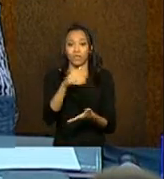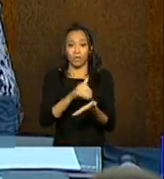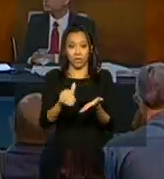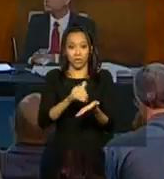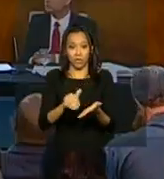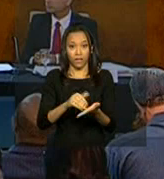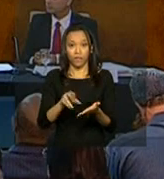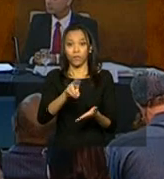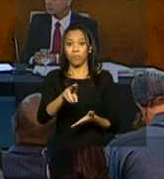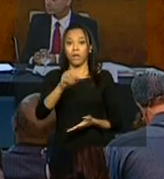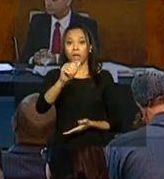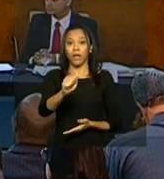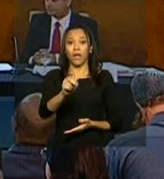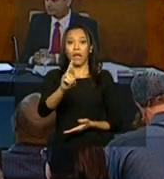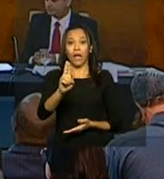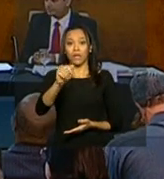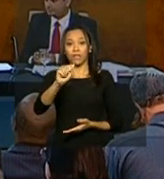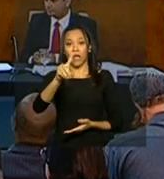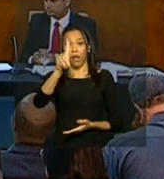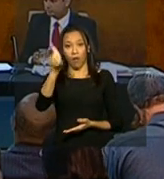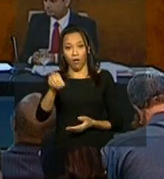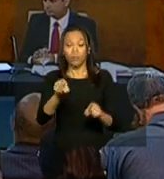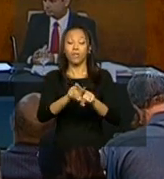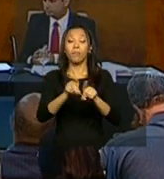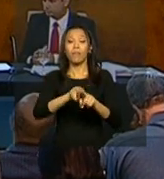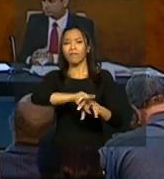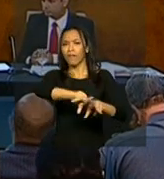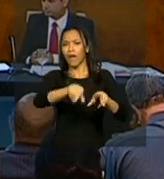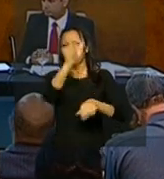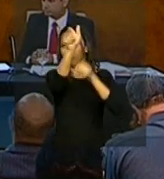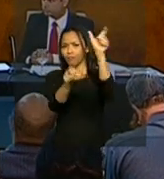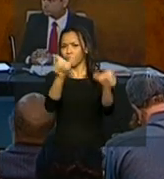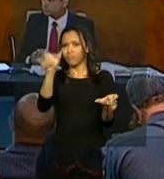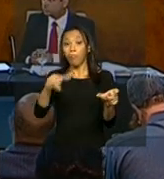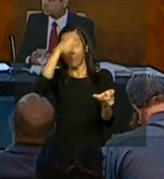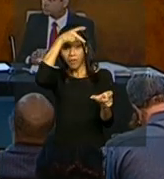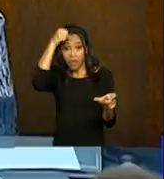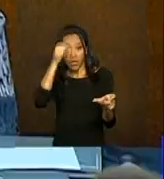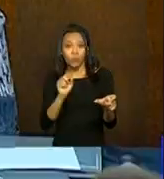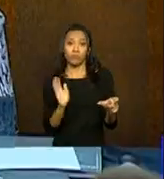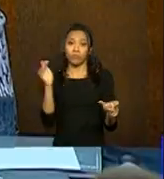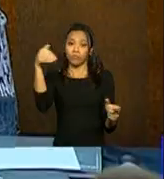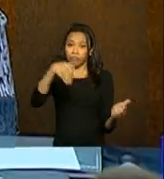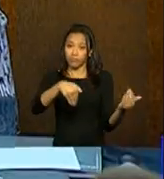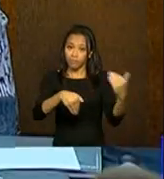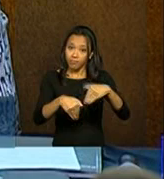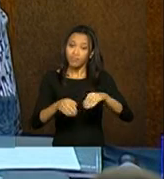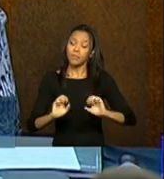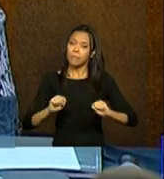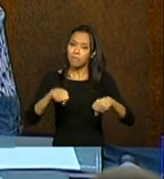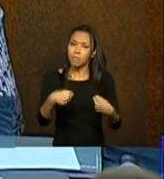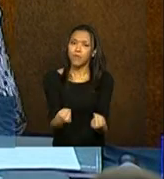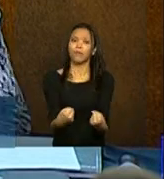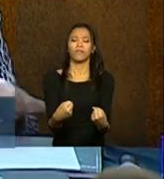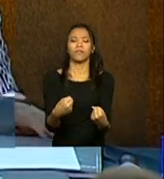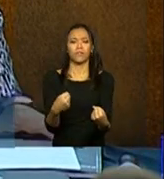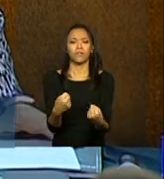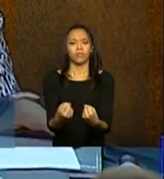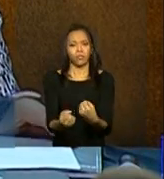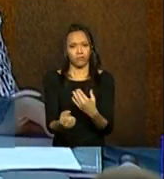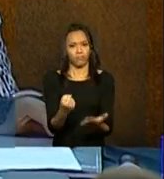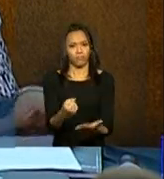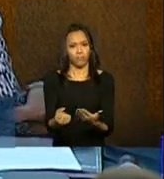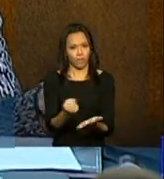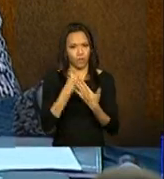Arnaldo, e a todos os prefeitos pelo empenho também de conosco eh conduzirem esse